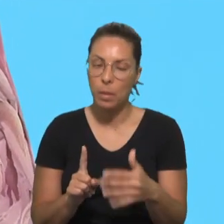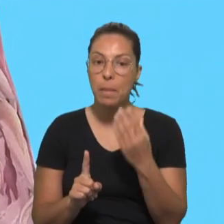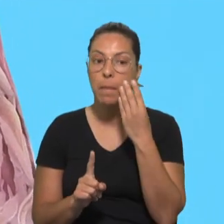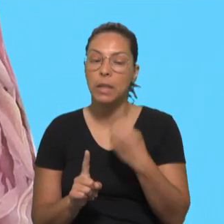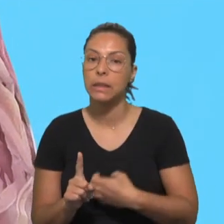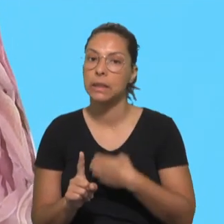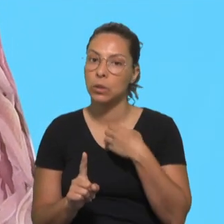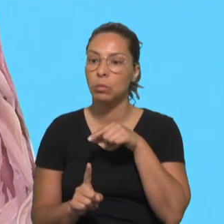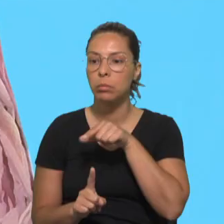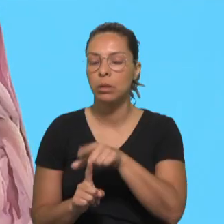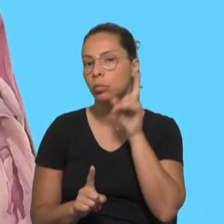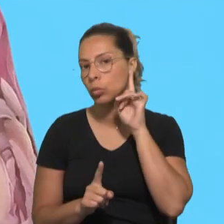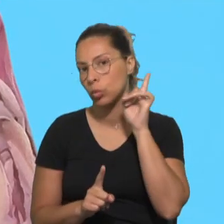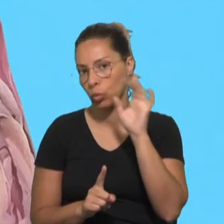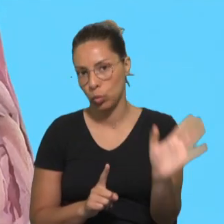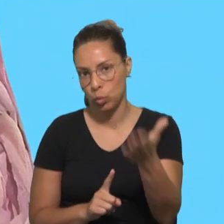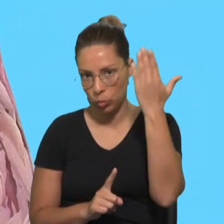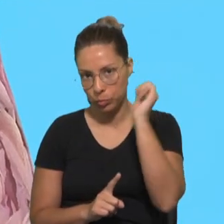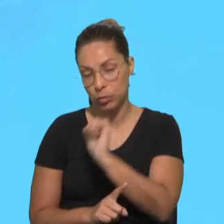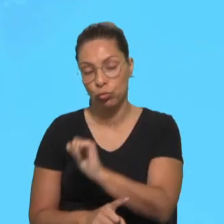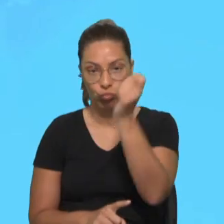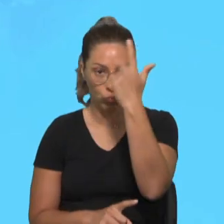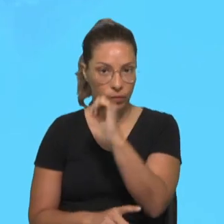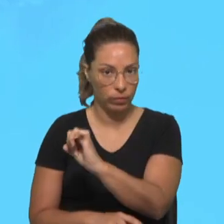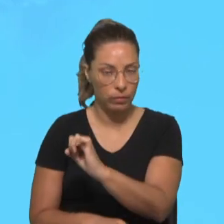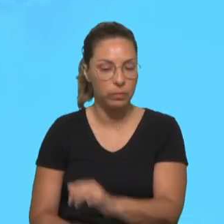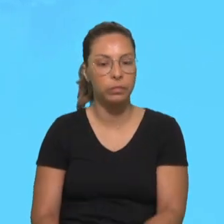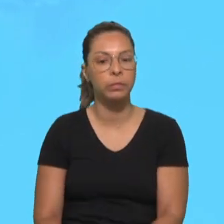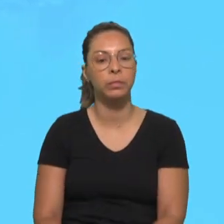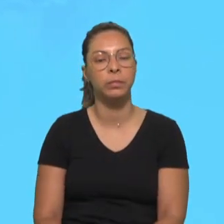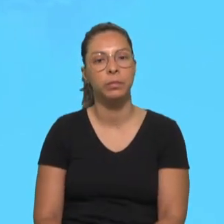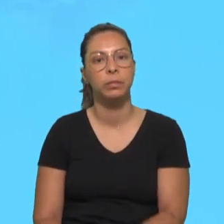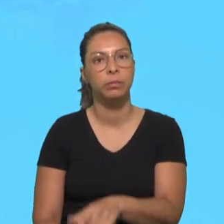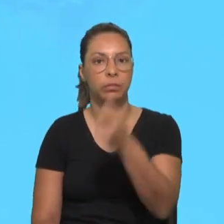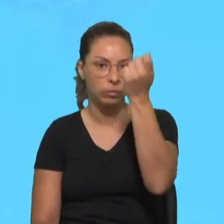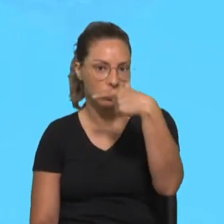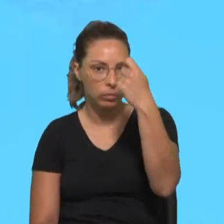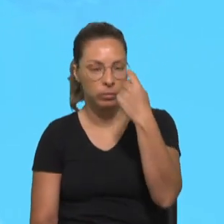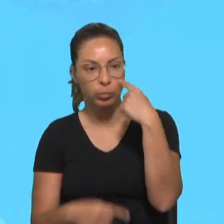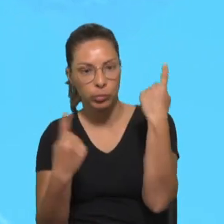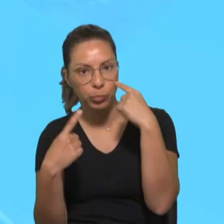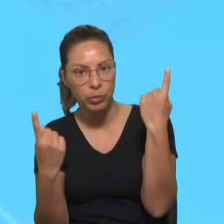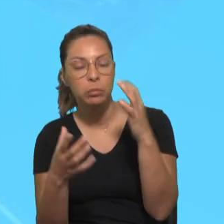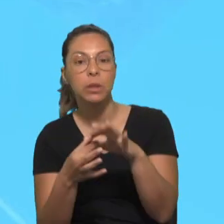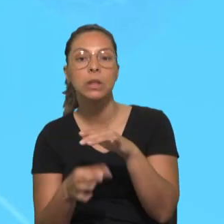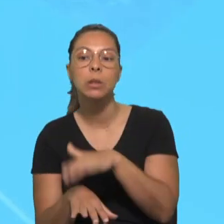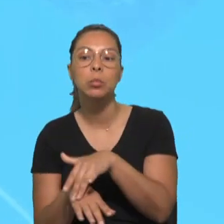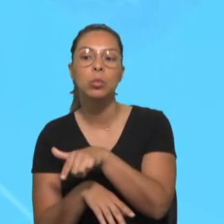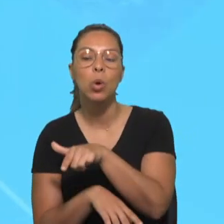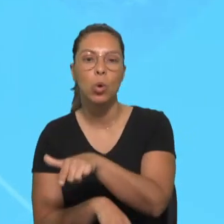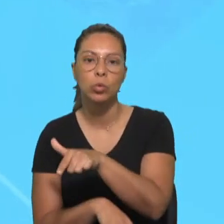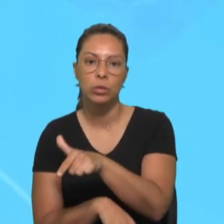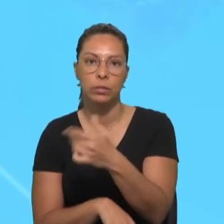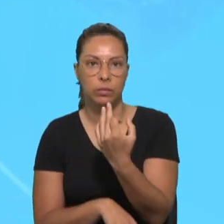facto, um ponto fulcral neste momento da história. A partir da apresentação destes resultados, a leitura não vai ser apenas da Cooperadora das